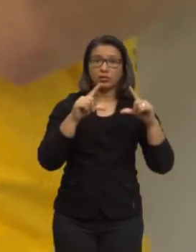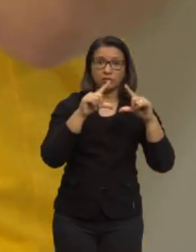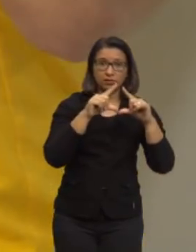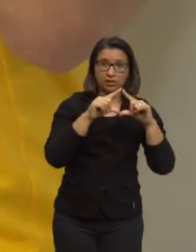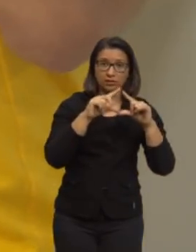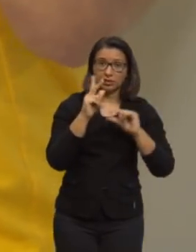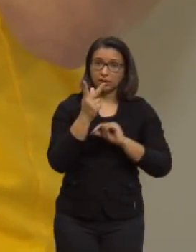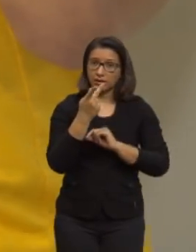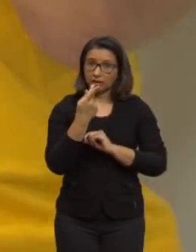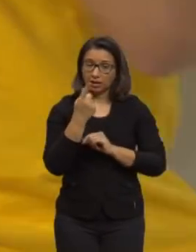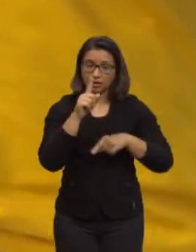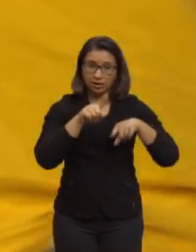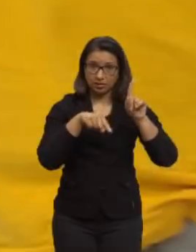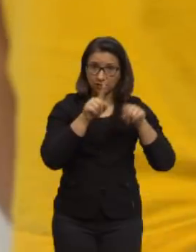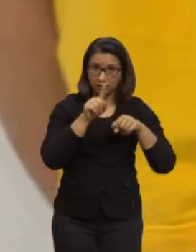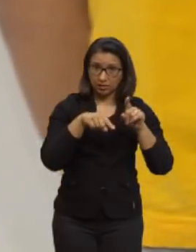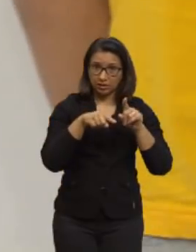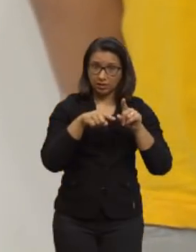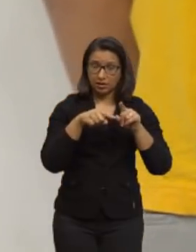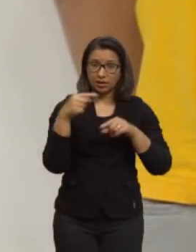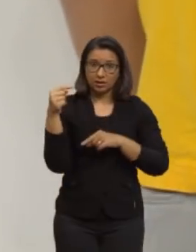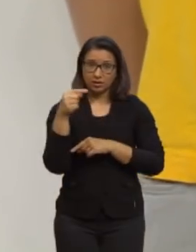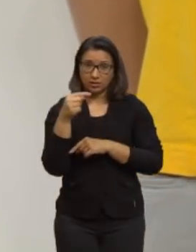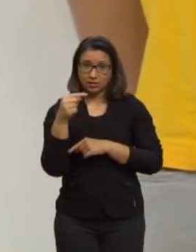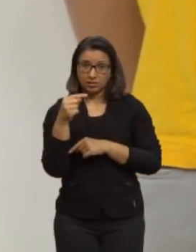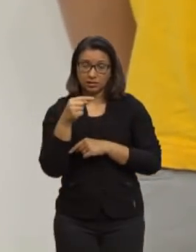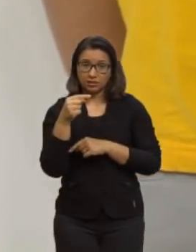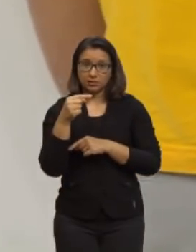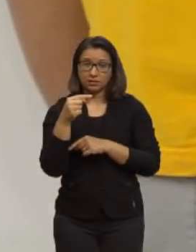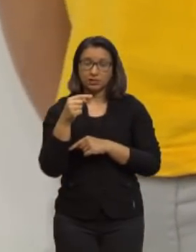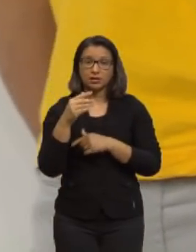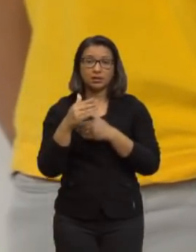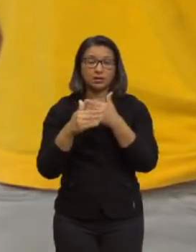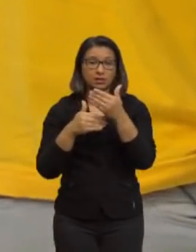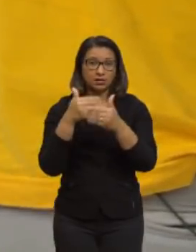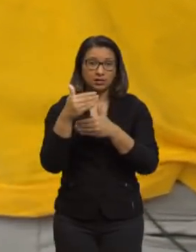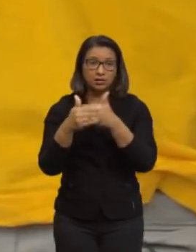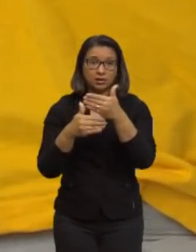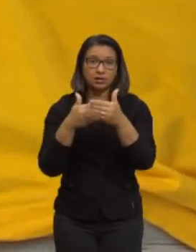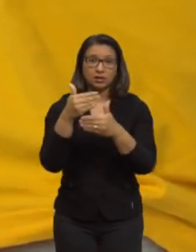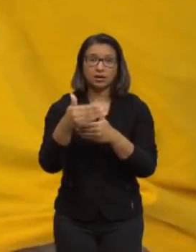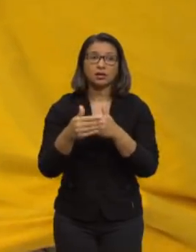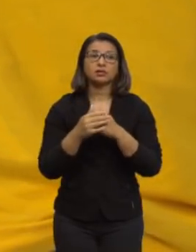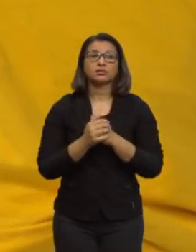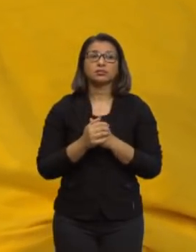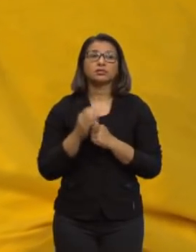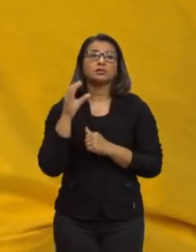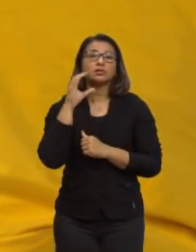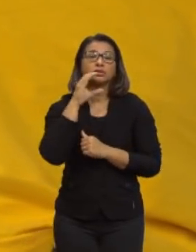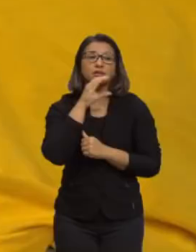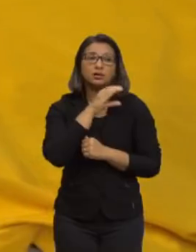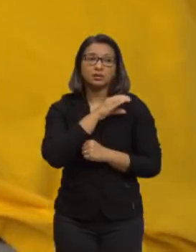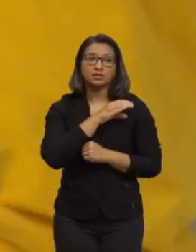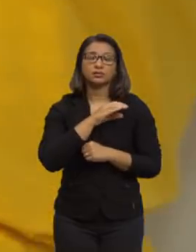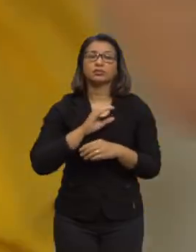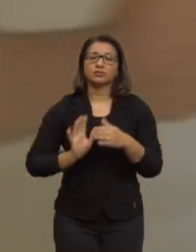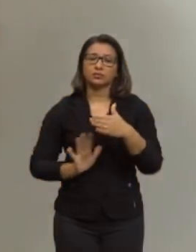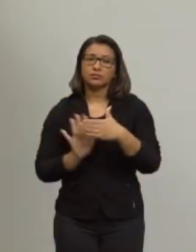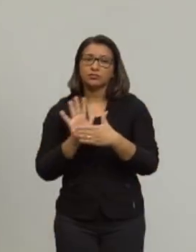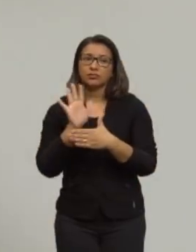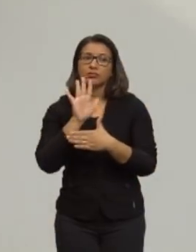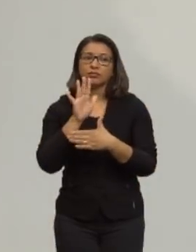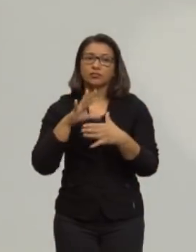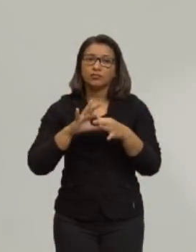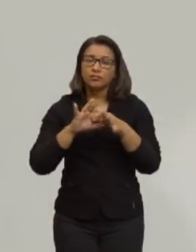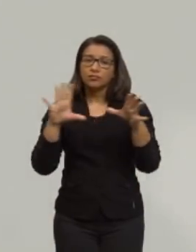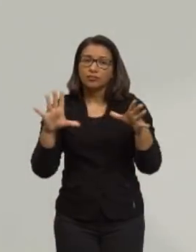negativo entalpia negativa um processo e enzo o técnico como